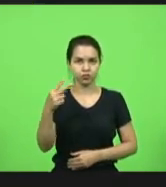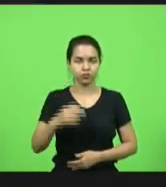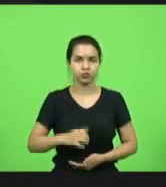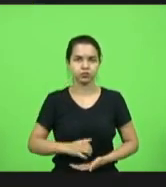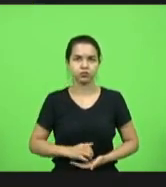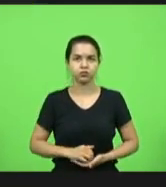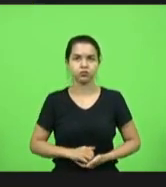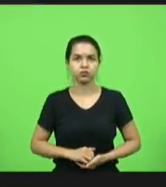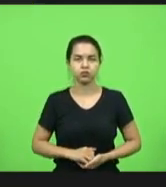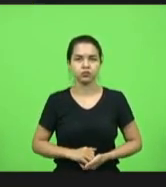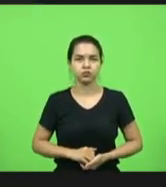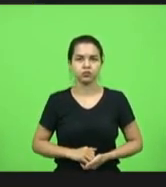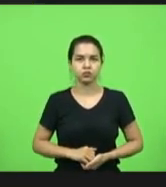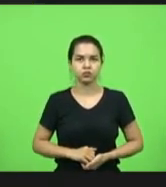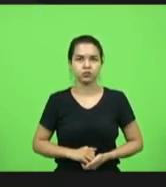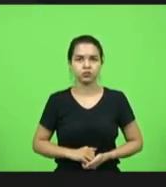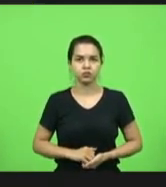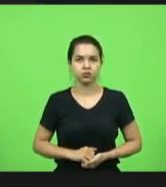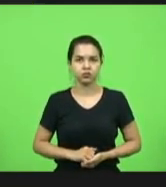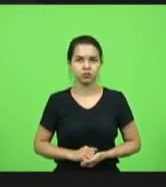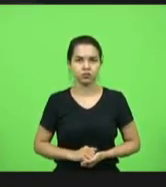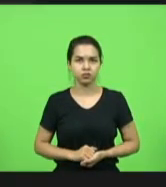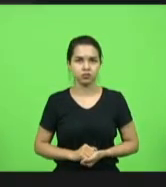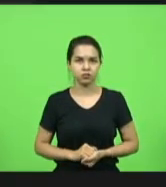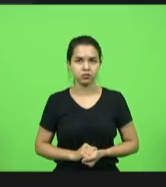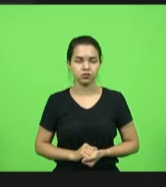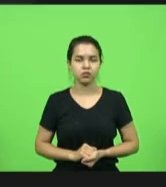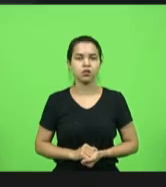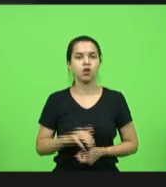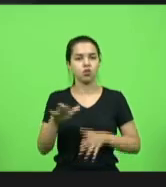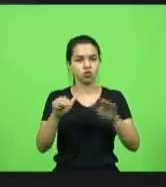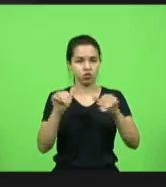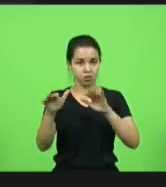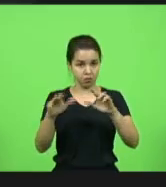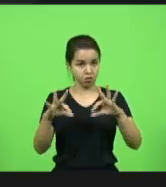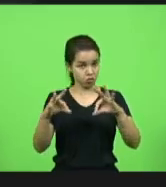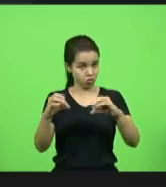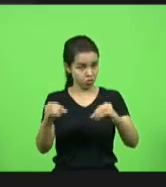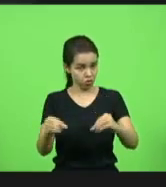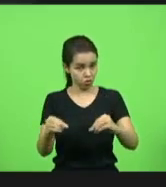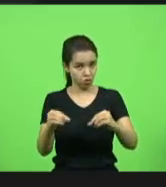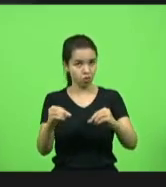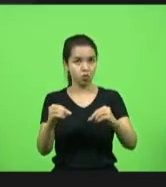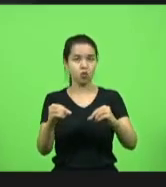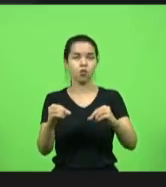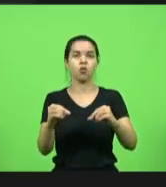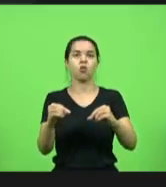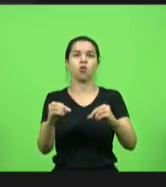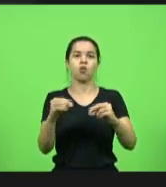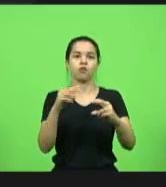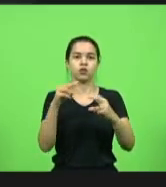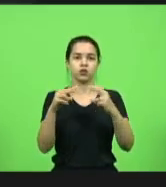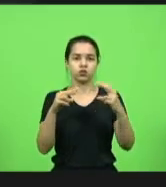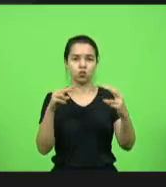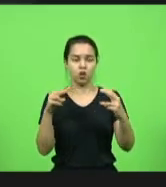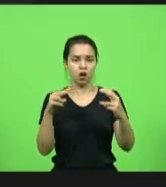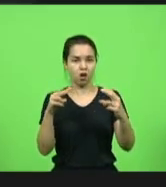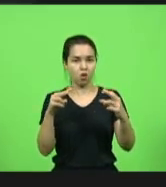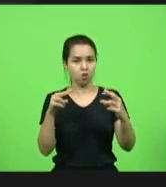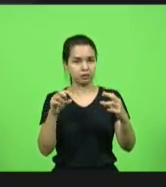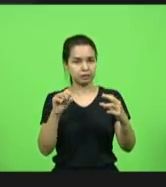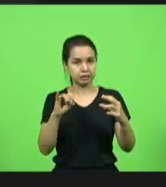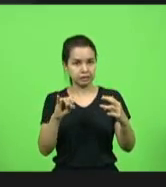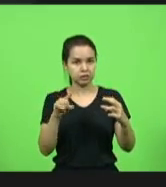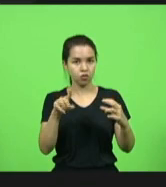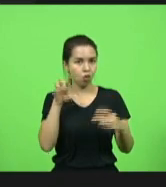2. Eu chamei todos os deputados que estão virtual. Se algum deles agora está me ouvindo e não exerceu seu direito